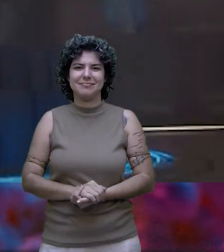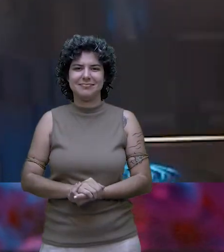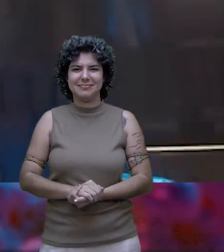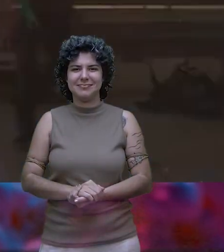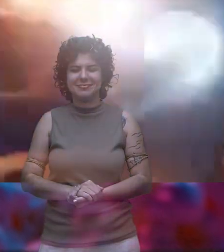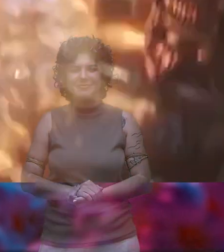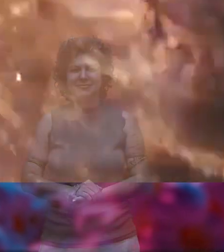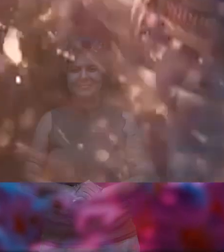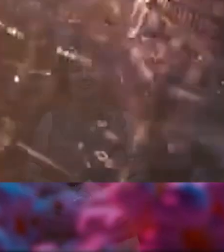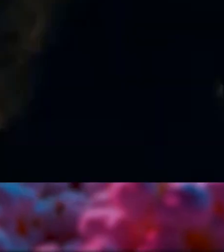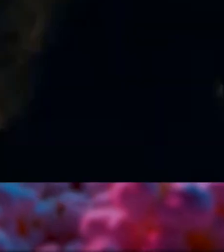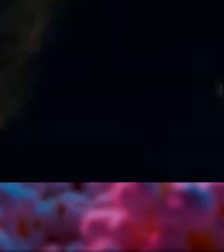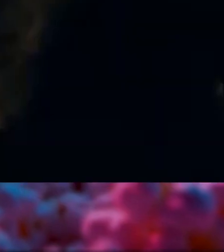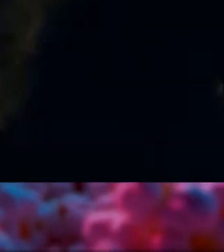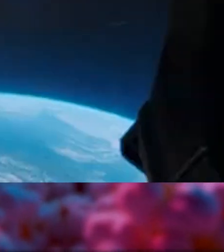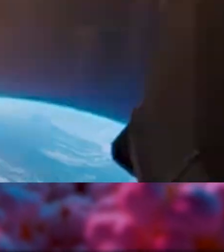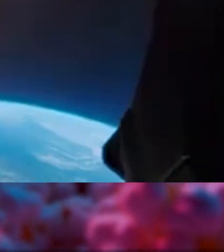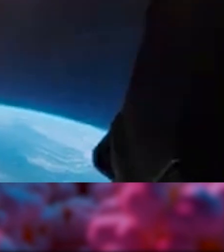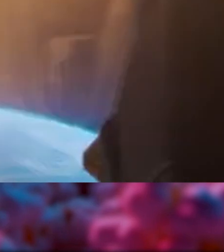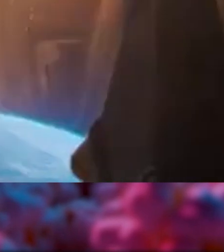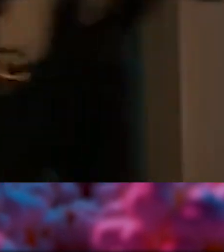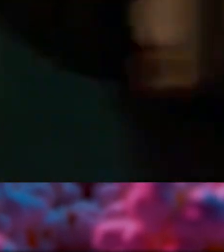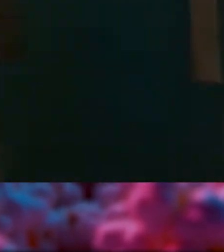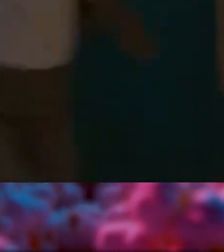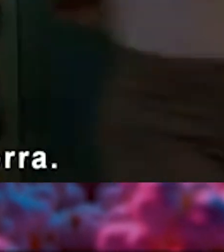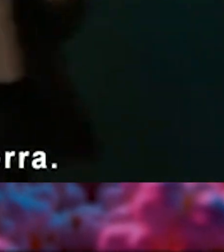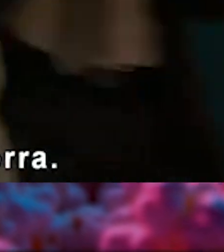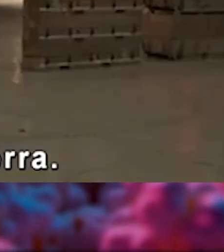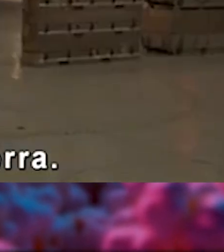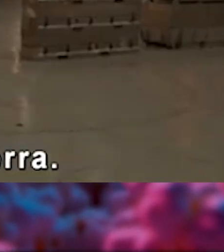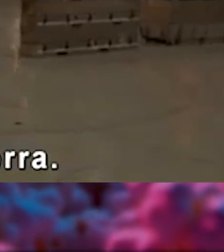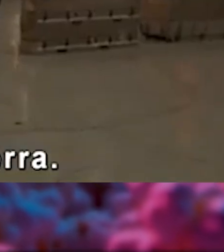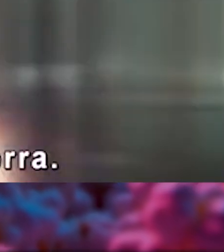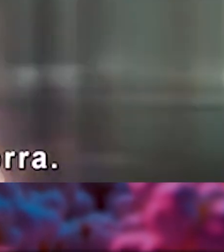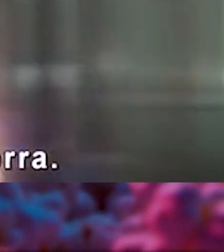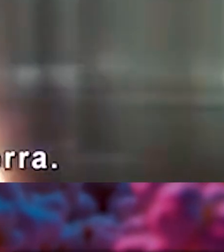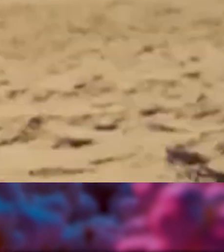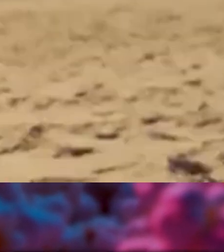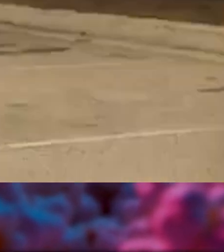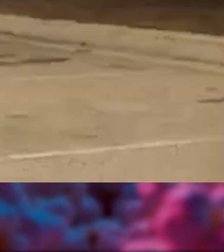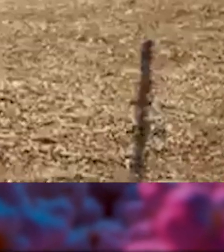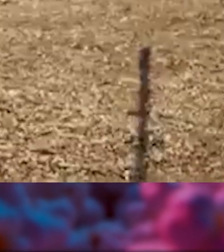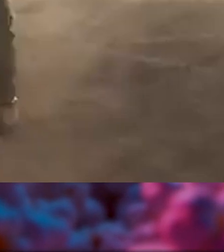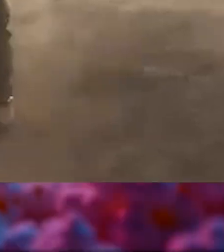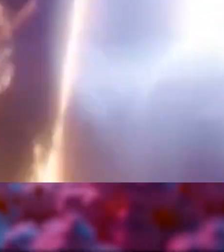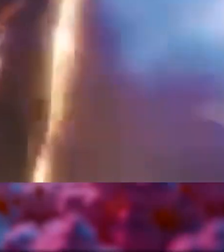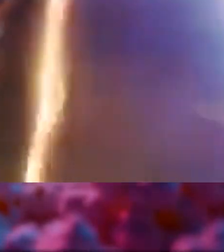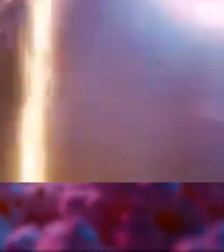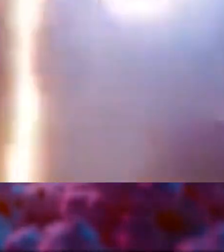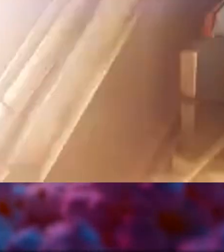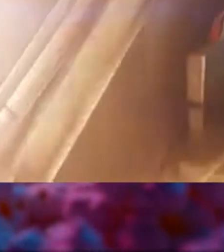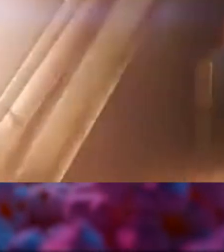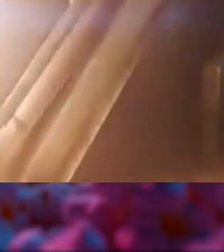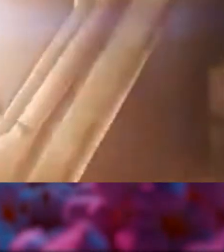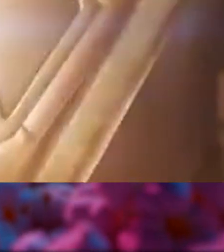This war is just the beginning. I'm not gonna fight your war.